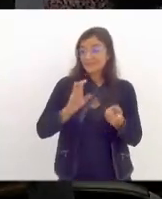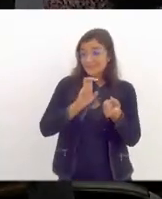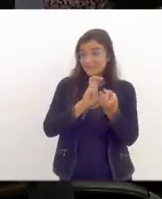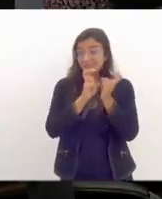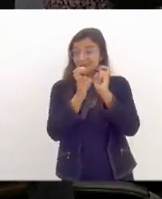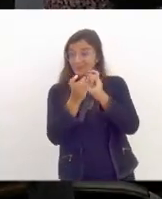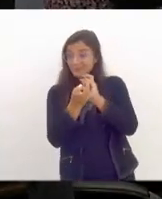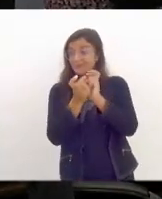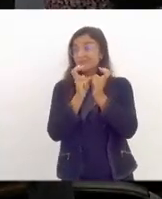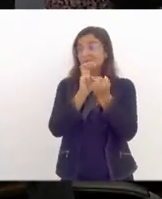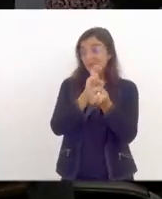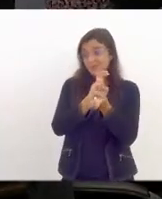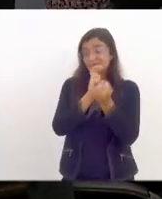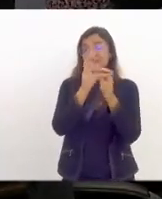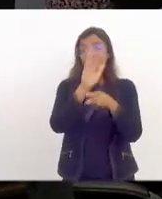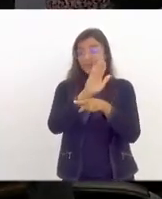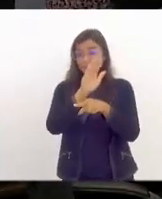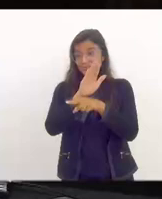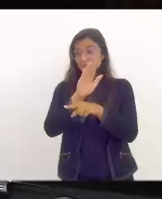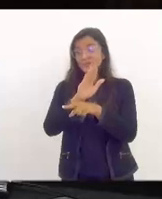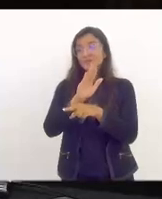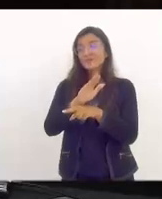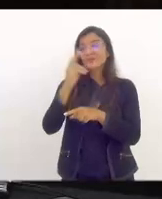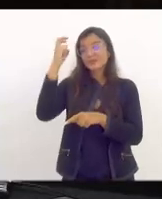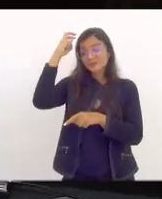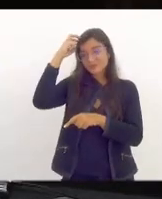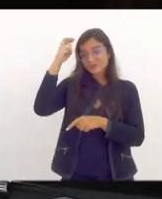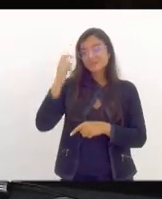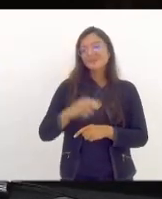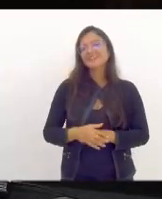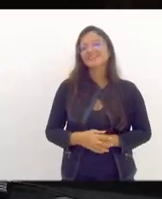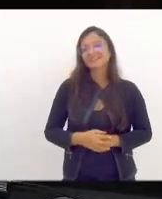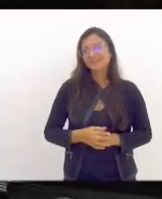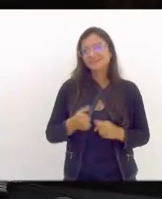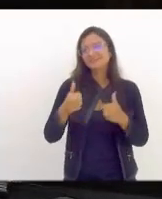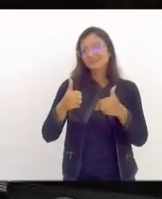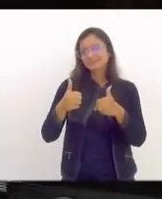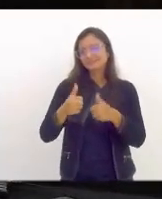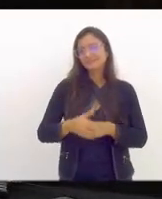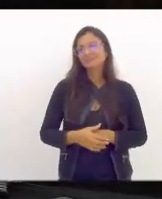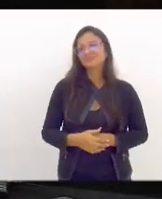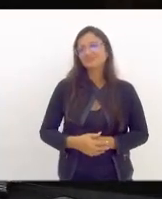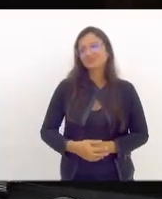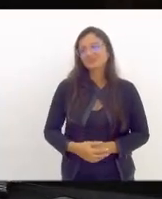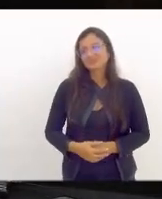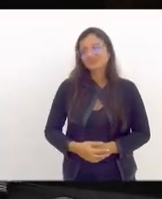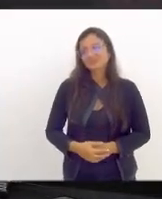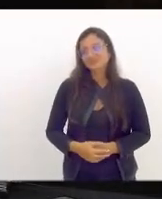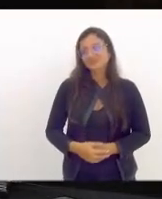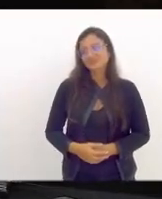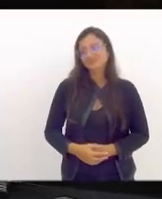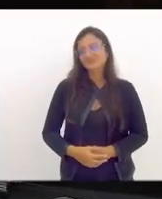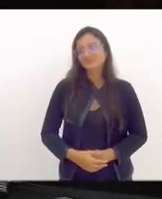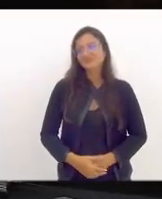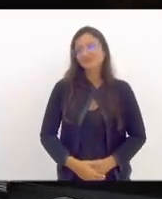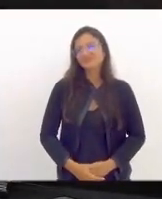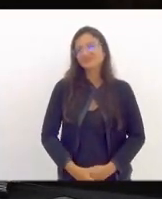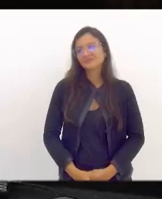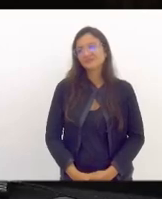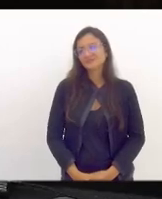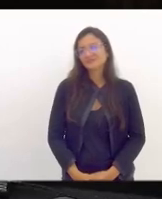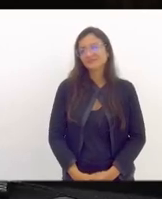um monte de ponte de Cultura através da contabilidade esse Caboclo aqui é contador conta de capoeira gente